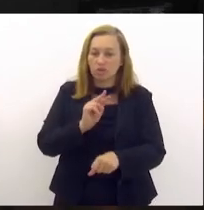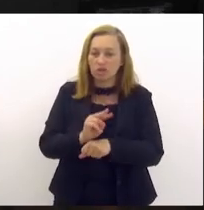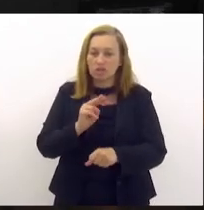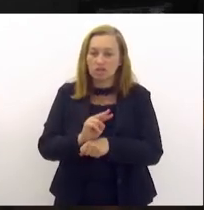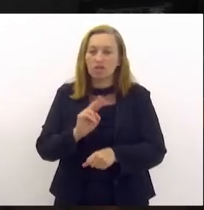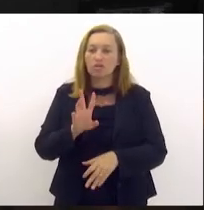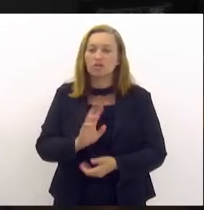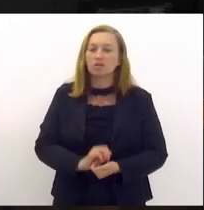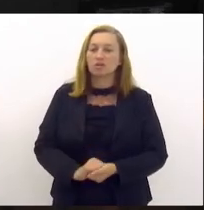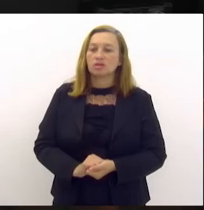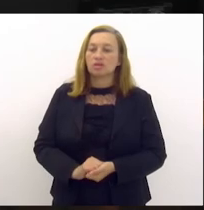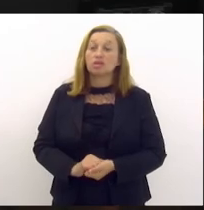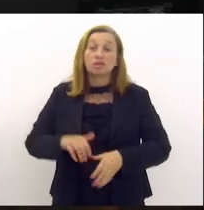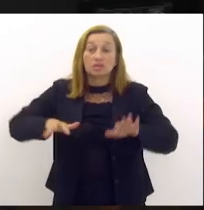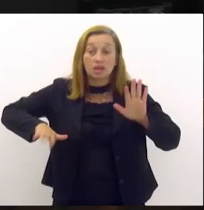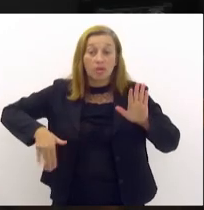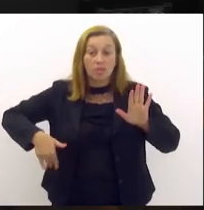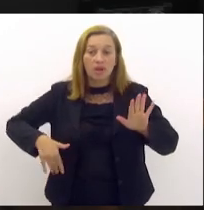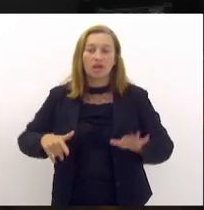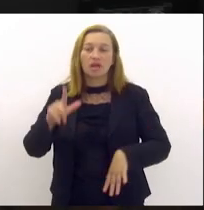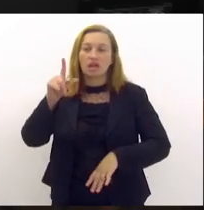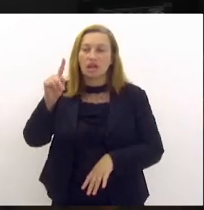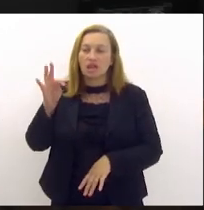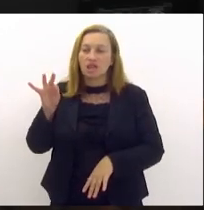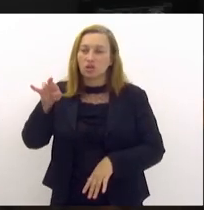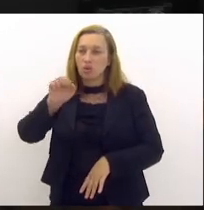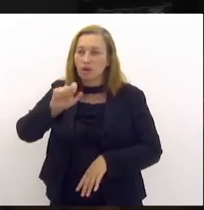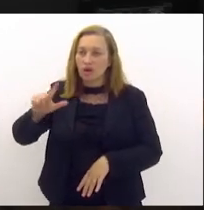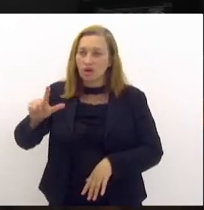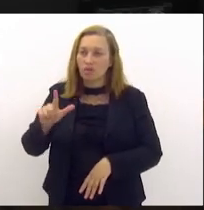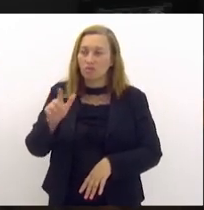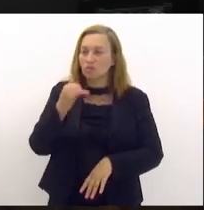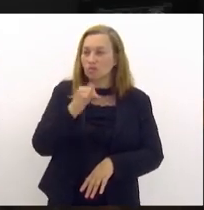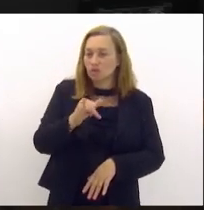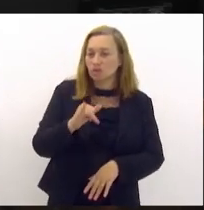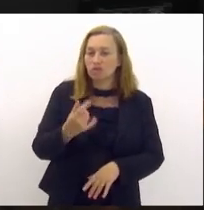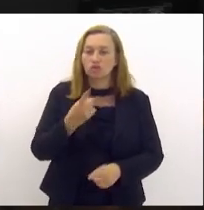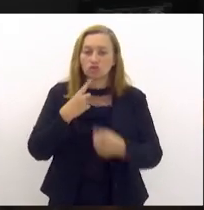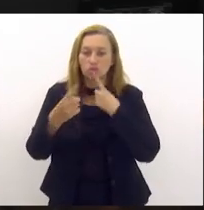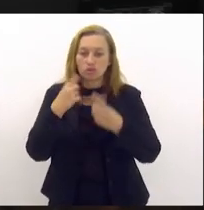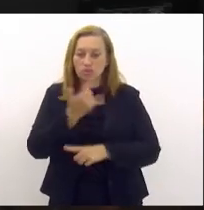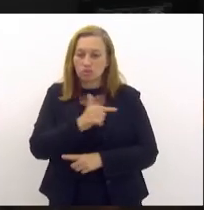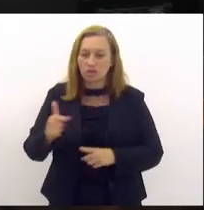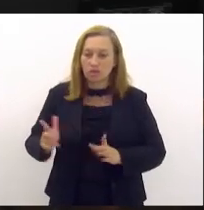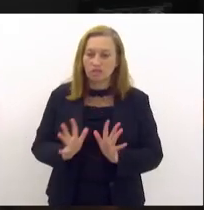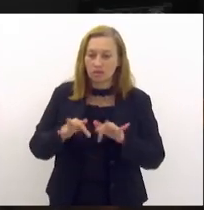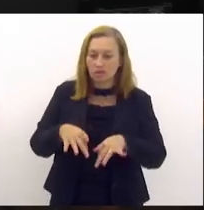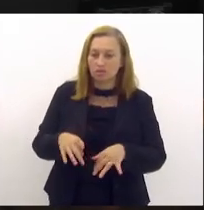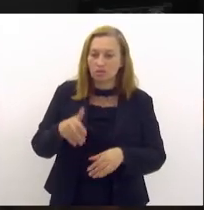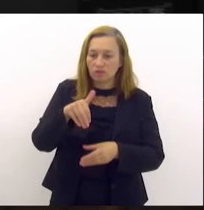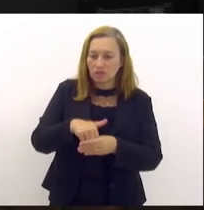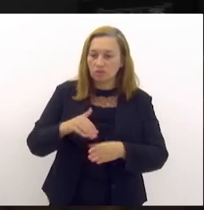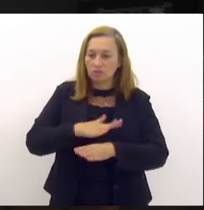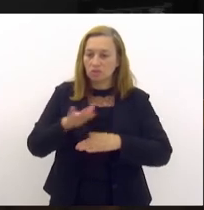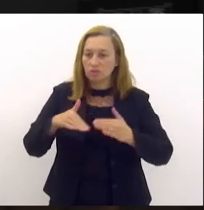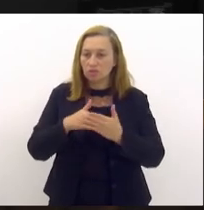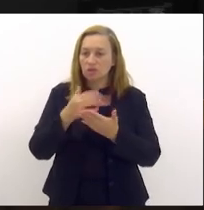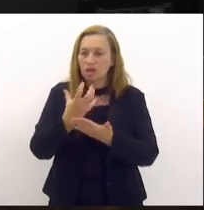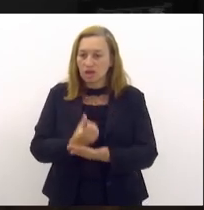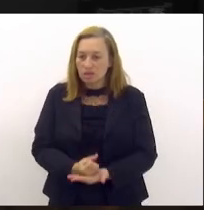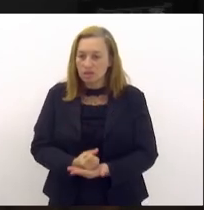Utilização Responsável das Praias do Litoral Fluminense. Em discussão, não havendo quem queira discutir, encerrada a discussão, em votação. Os senhores que